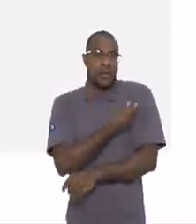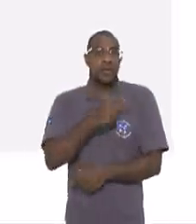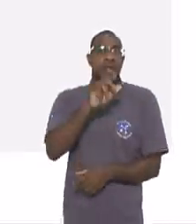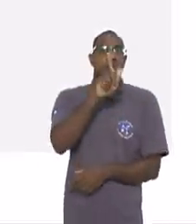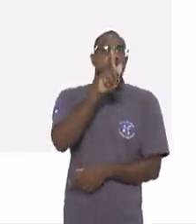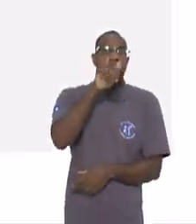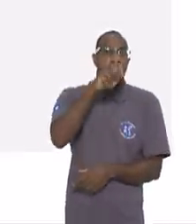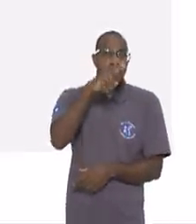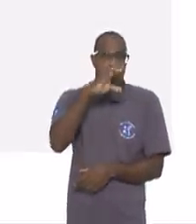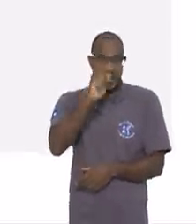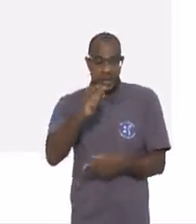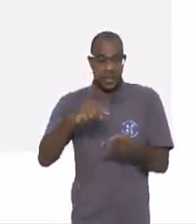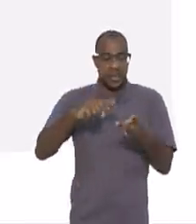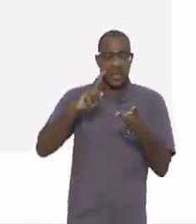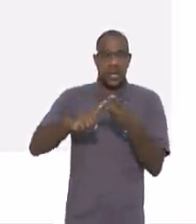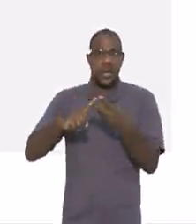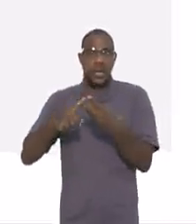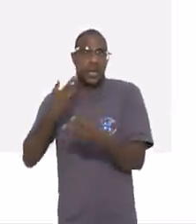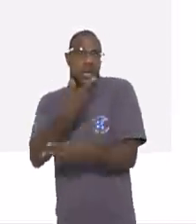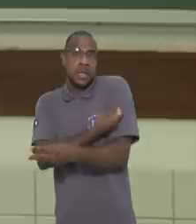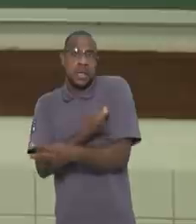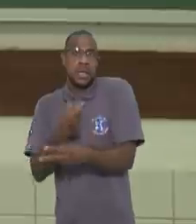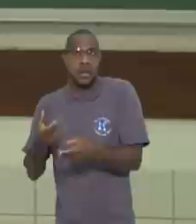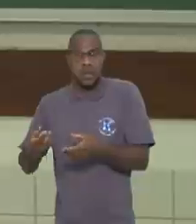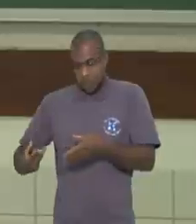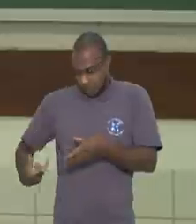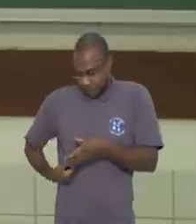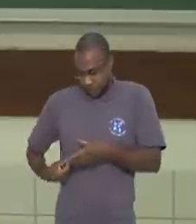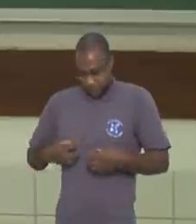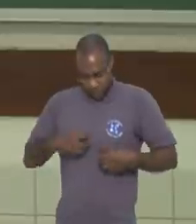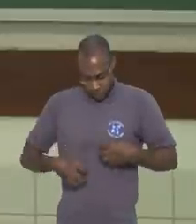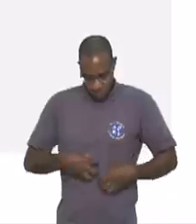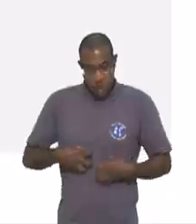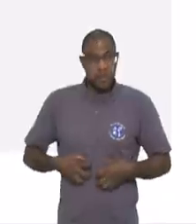está no fato de que são injetados no organismo, respectivamente, o quê?